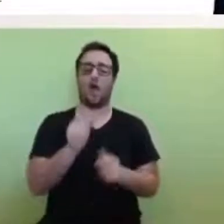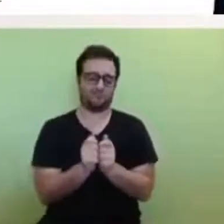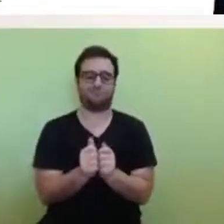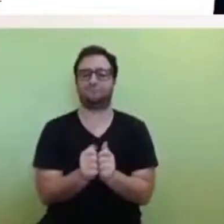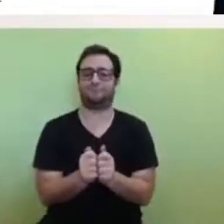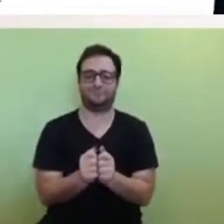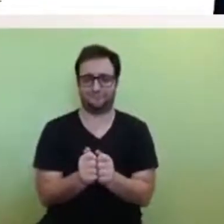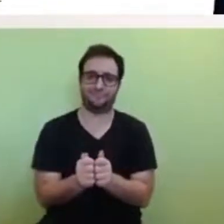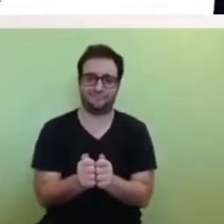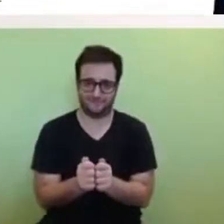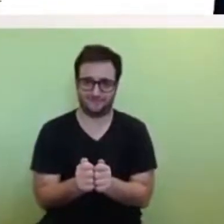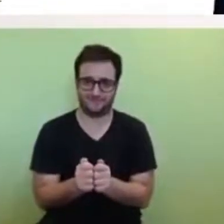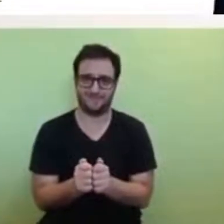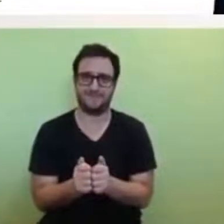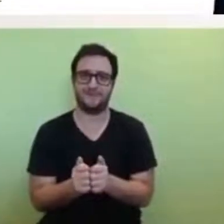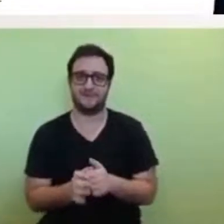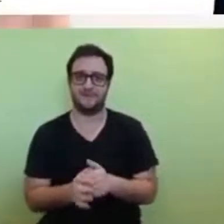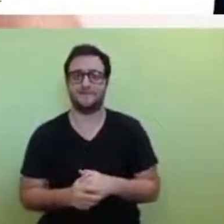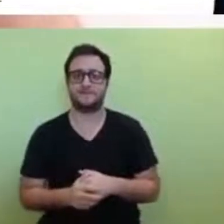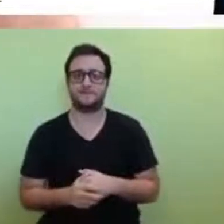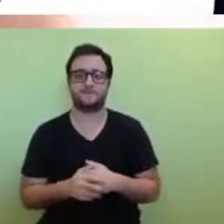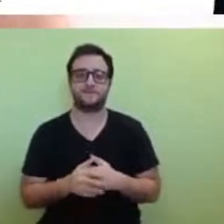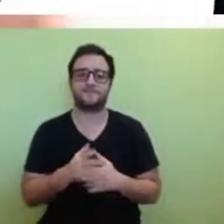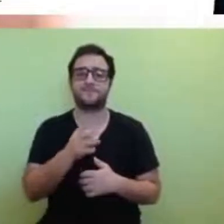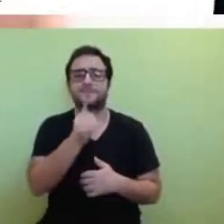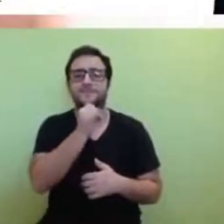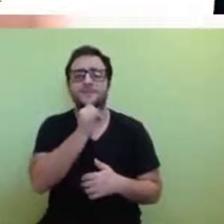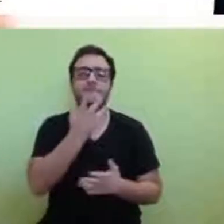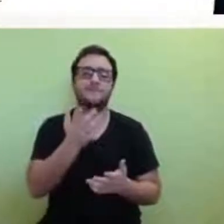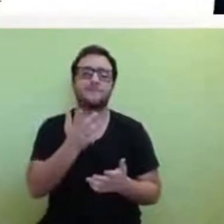de e-books, ou audiobooks, perdão,